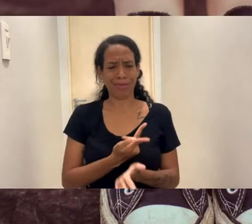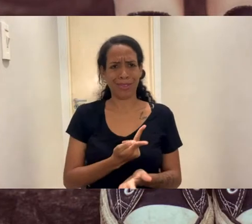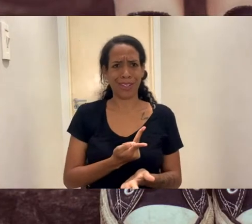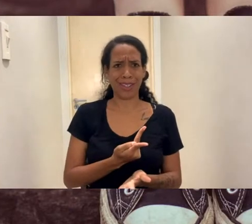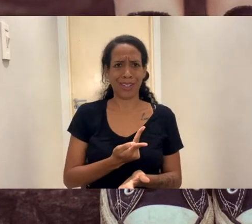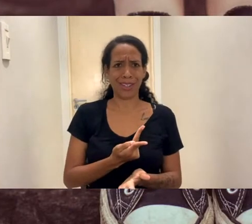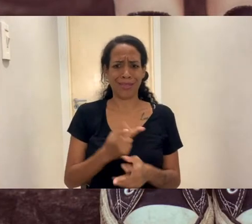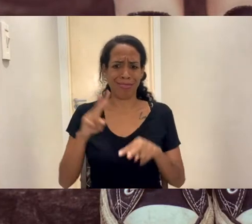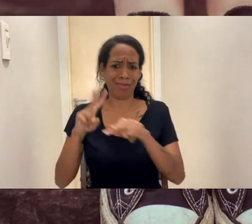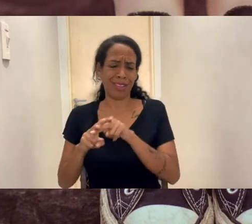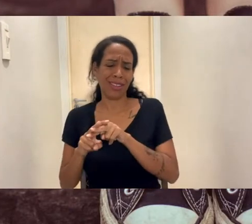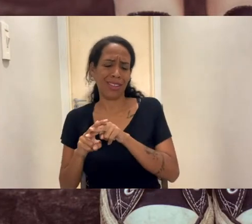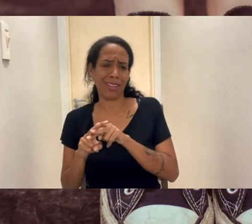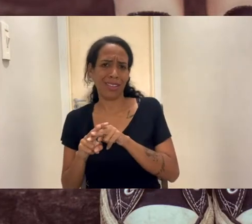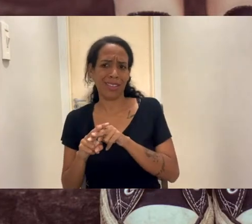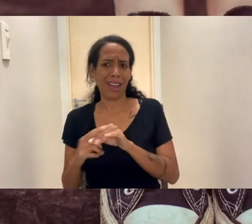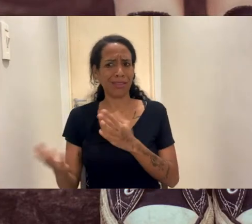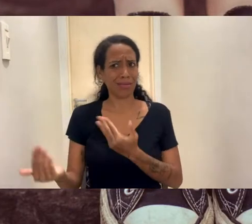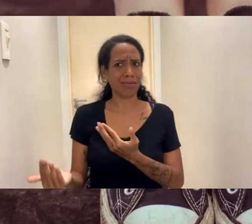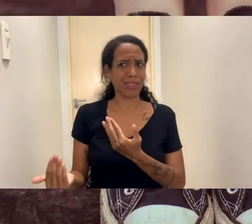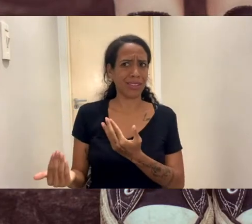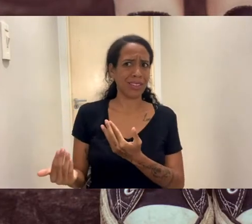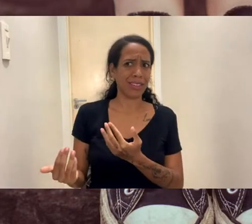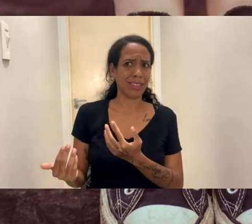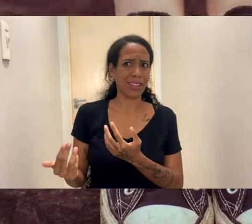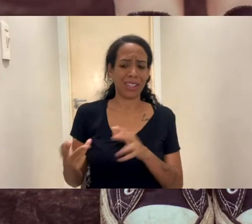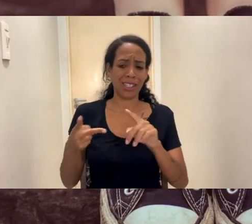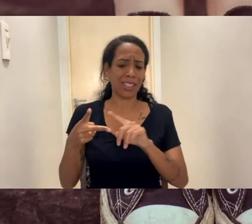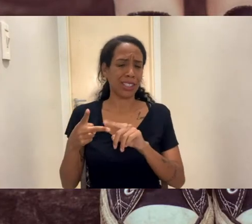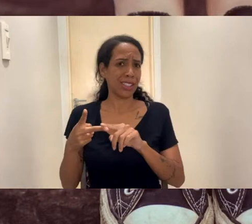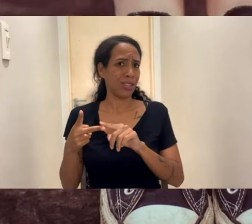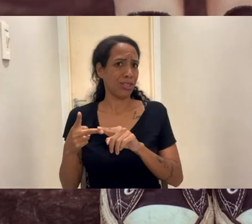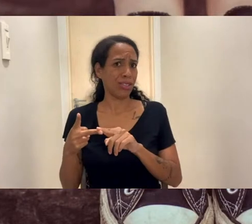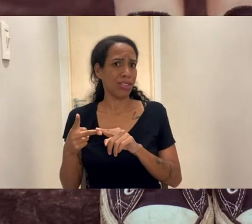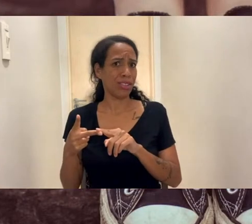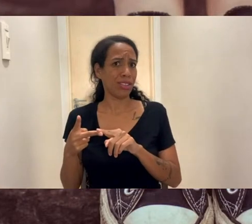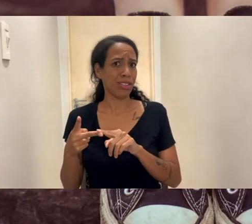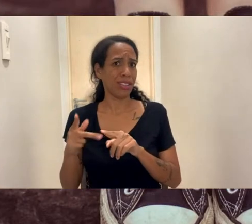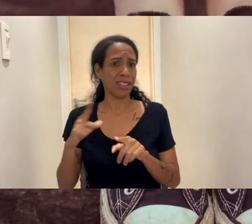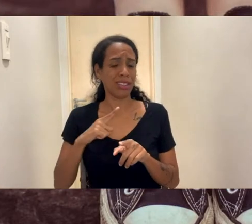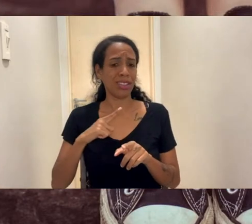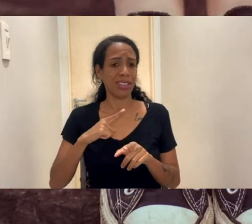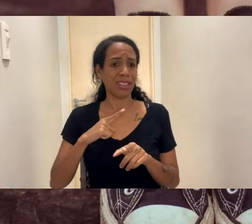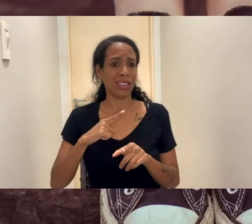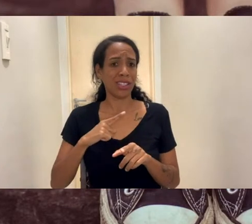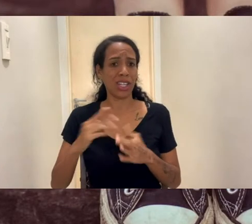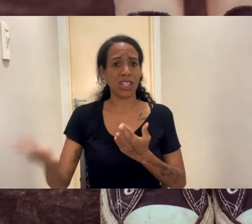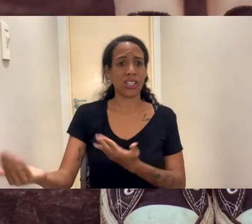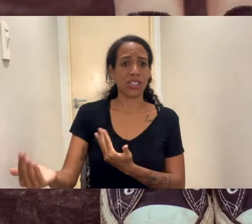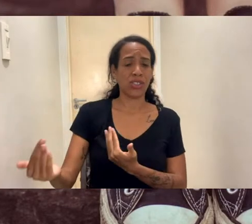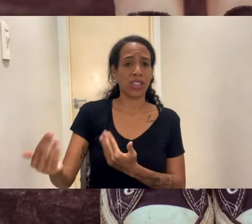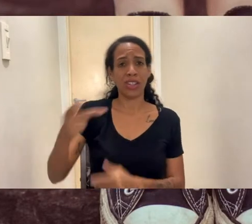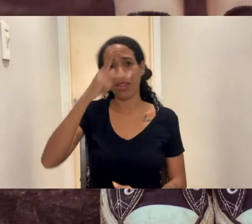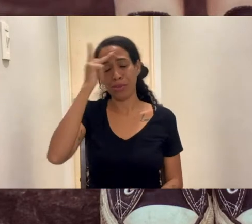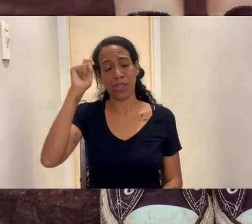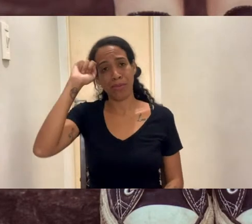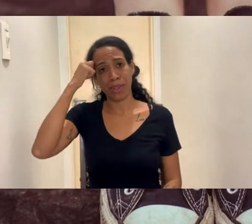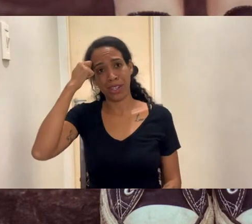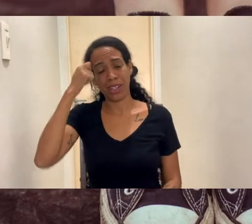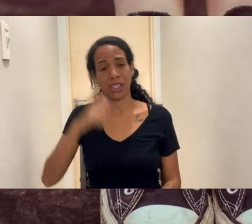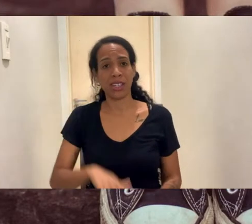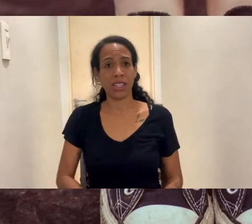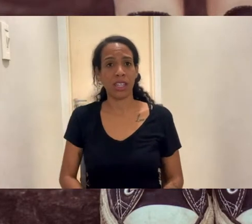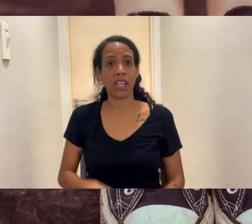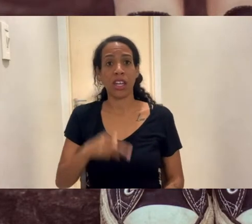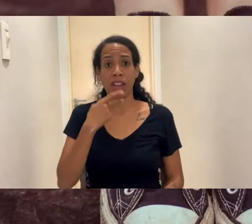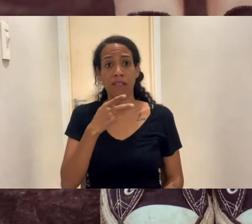dessa juventude é uma segunda face do extermínio, né, da juventude negra. E aí, quando a gente vai